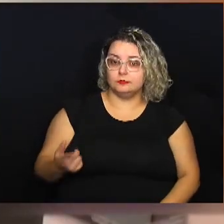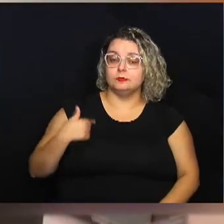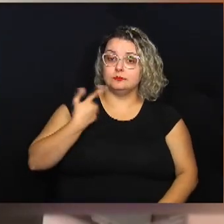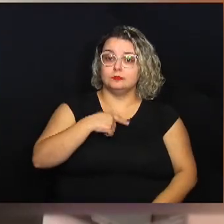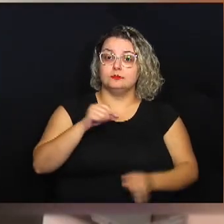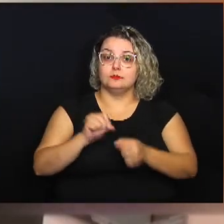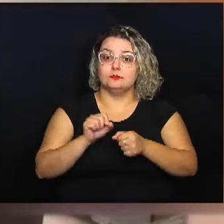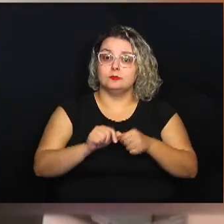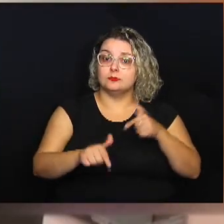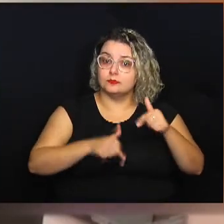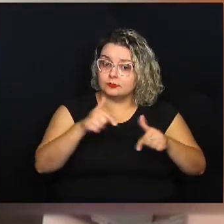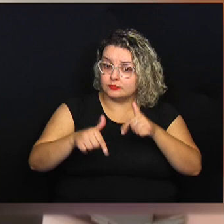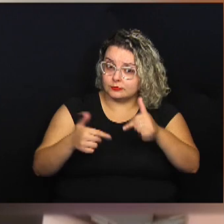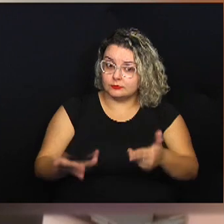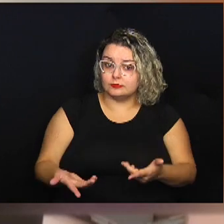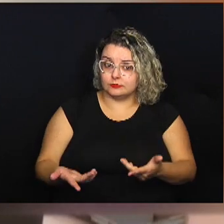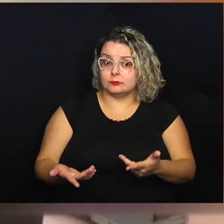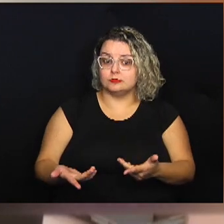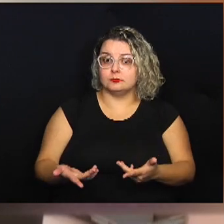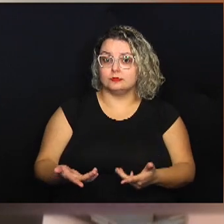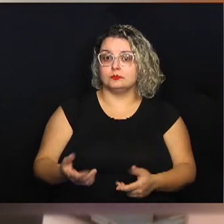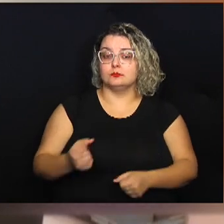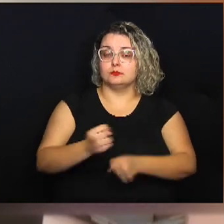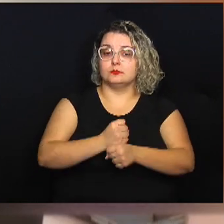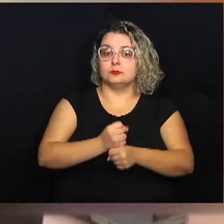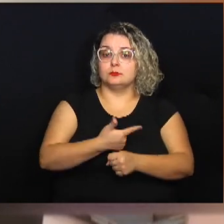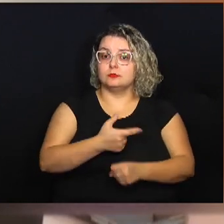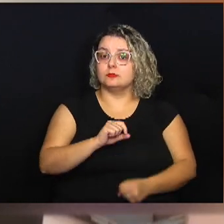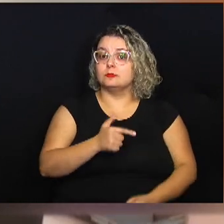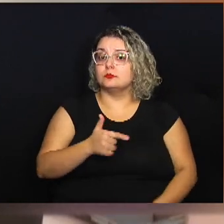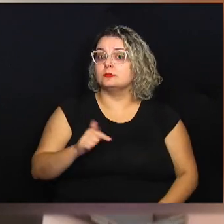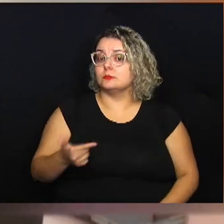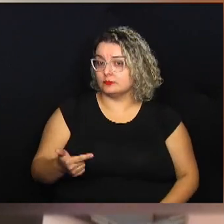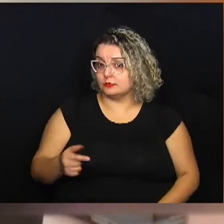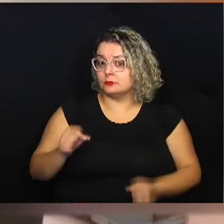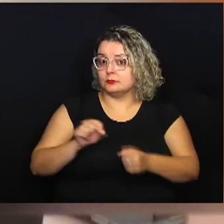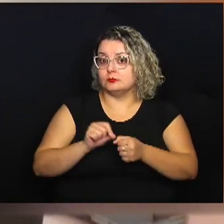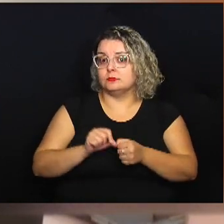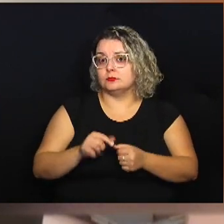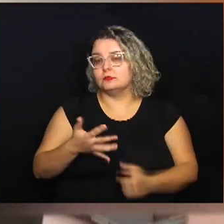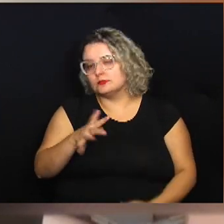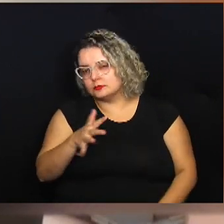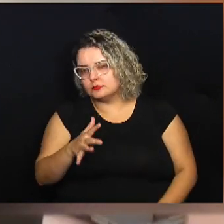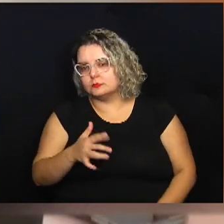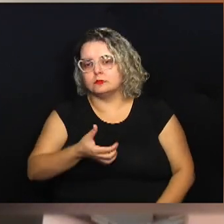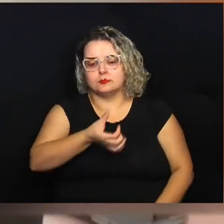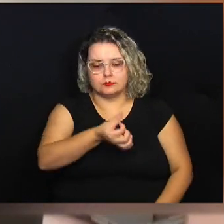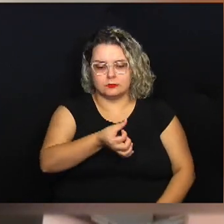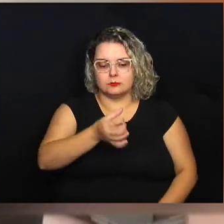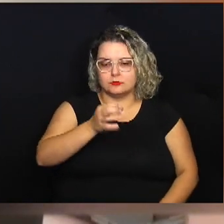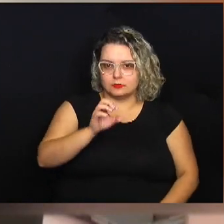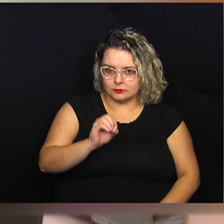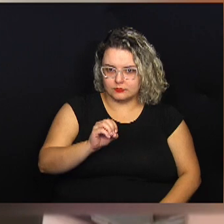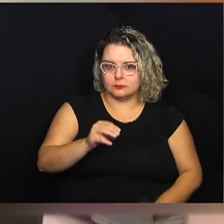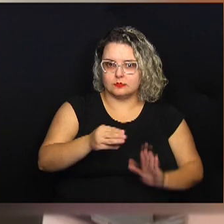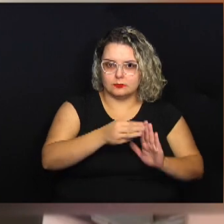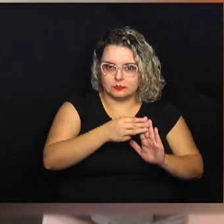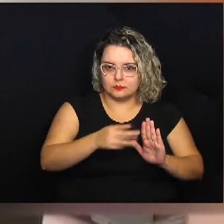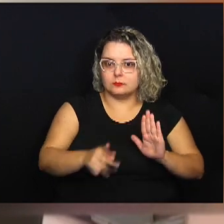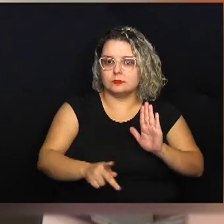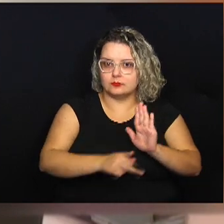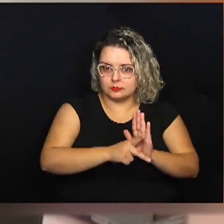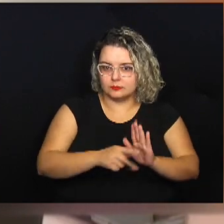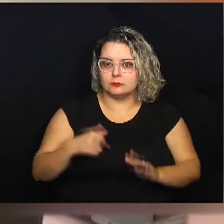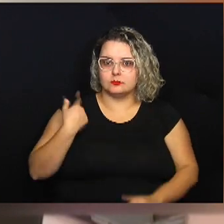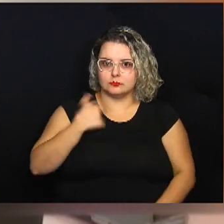um trabalho onde no ano de 2022 nós fizemos uma média de 60 medidas protetivas no nosso escritório